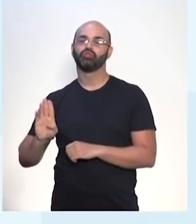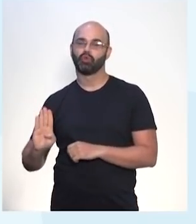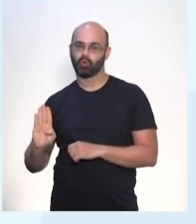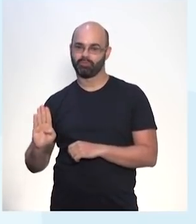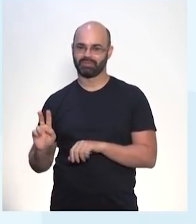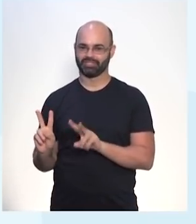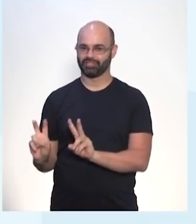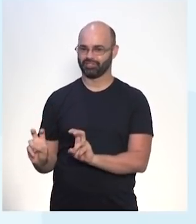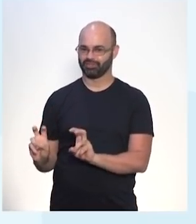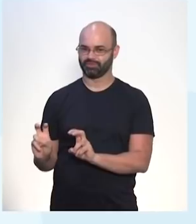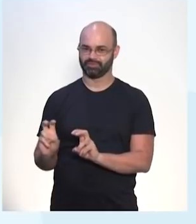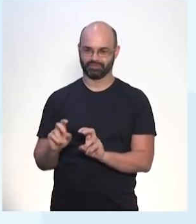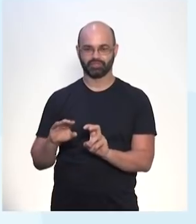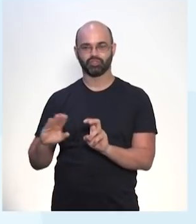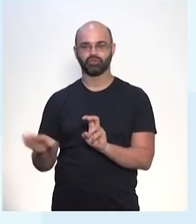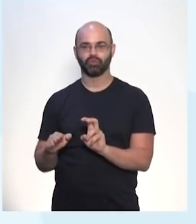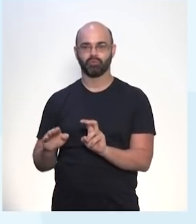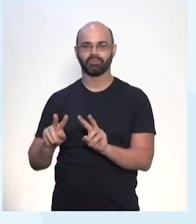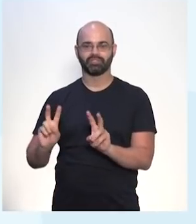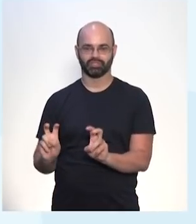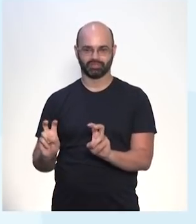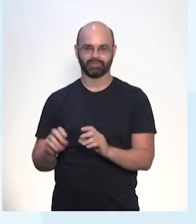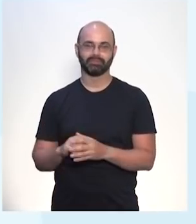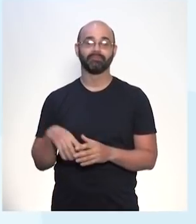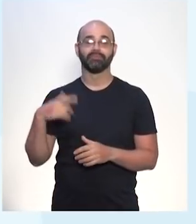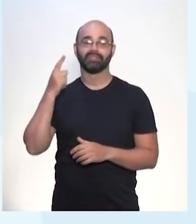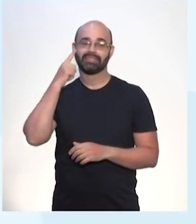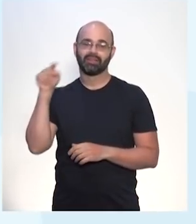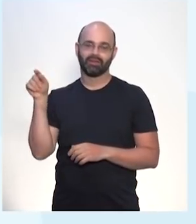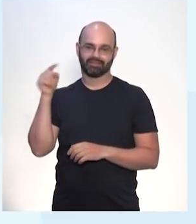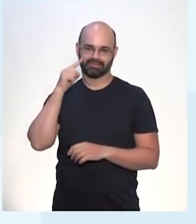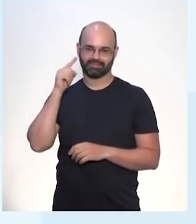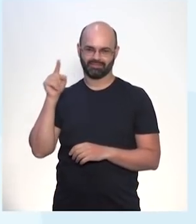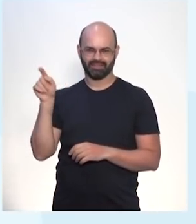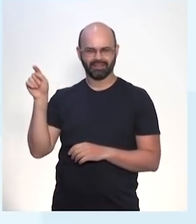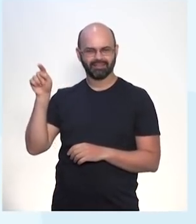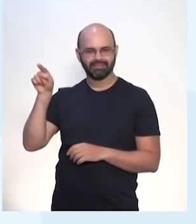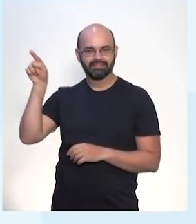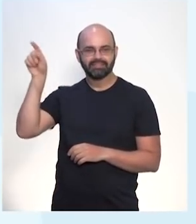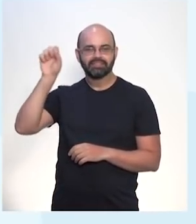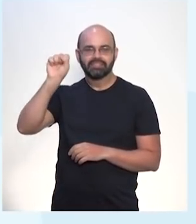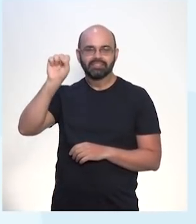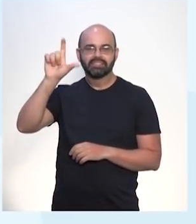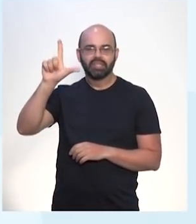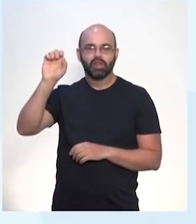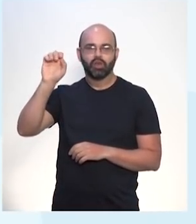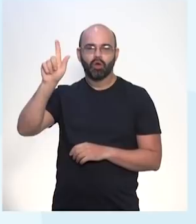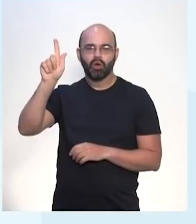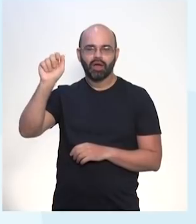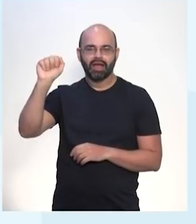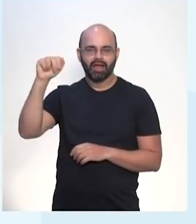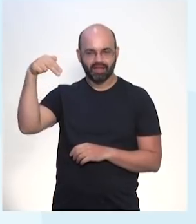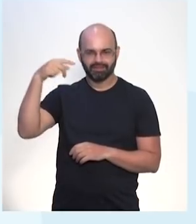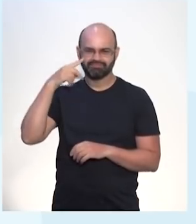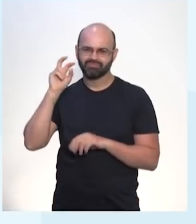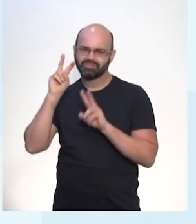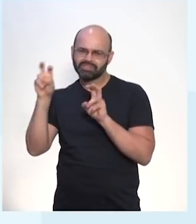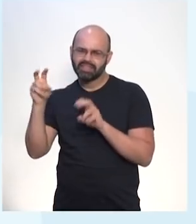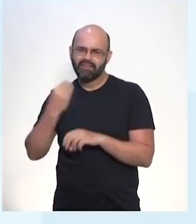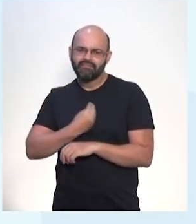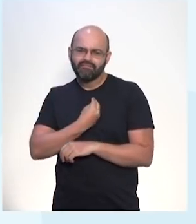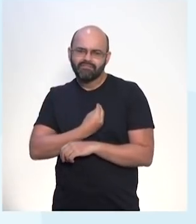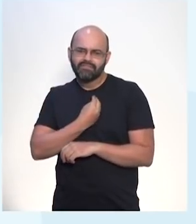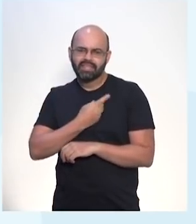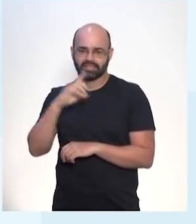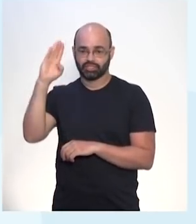bom? Eu tenho mais um ali, que é o famoso slogan. Nem estou conseguindo ler o slogan aqui, vida de preferência, né? Que é o que vai chamar